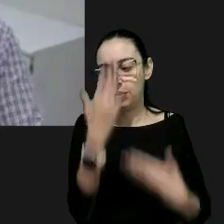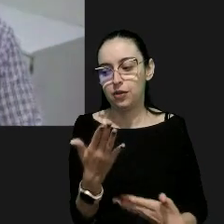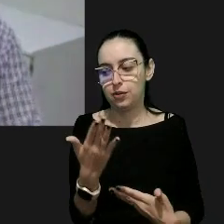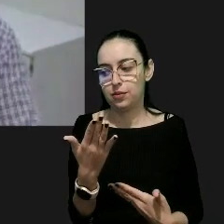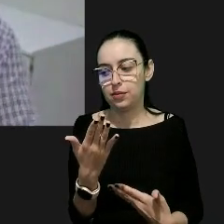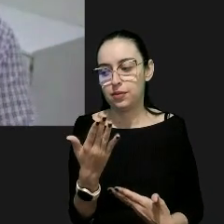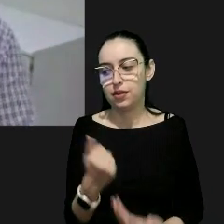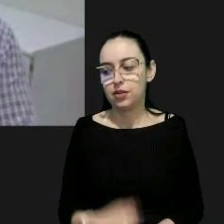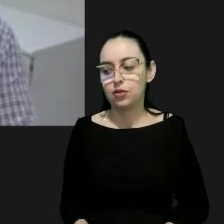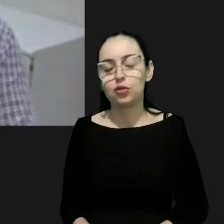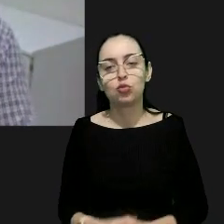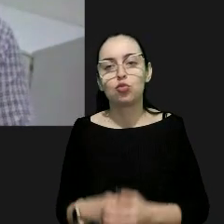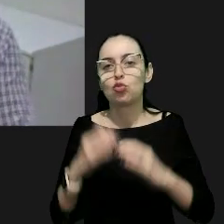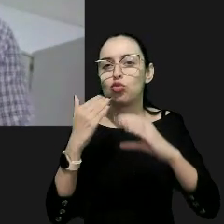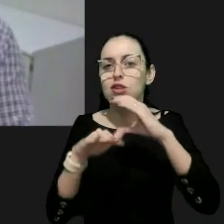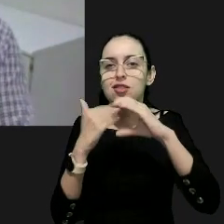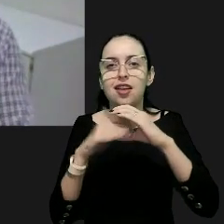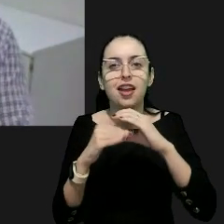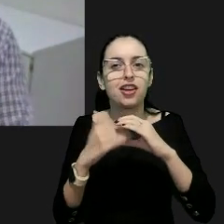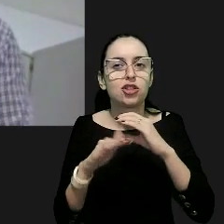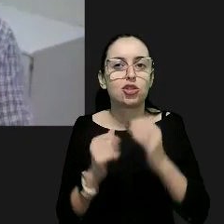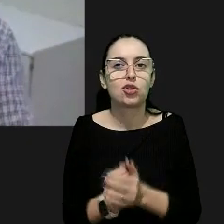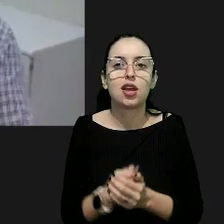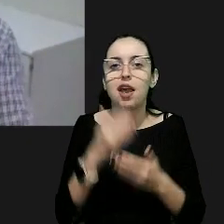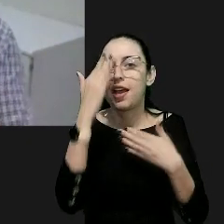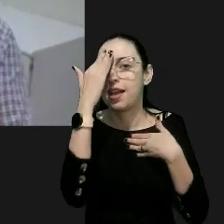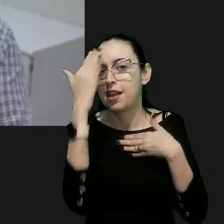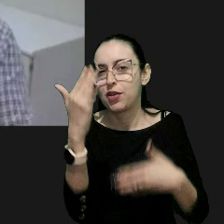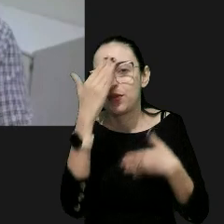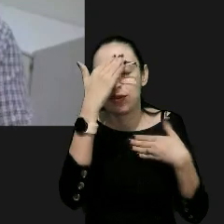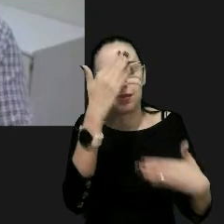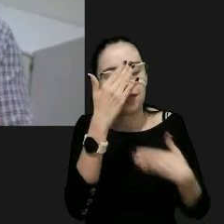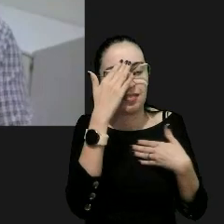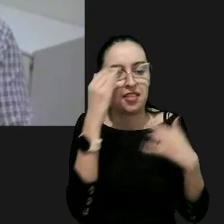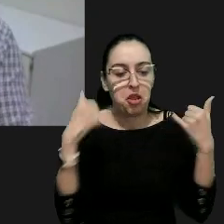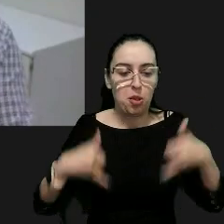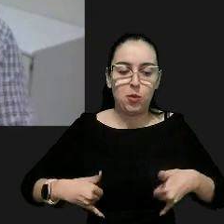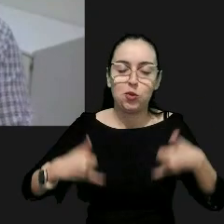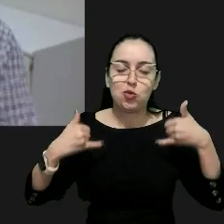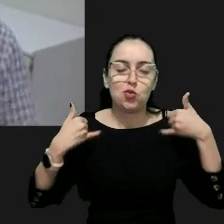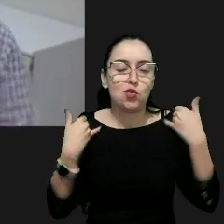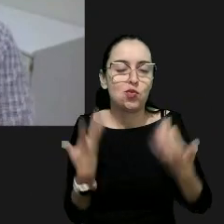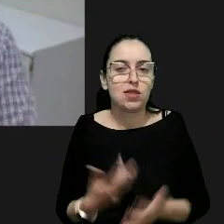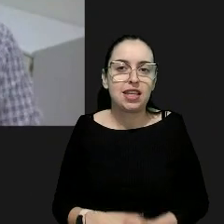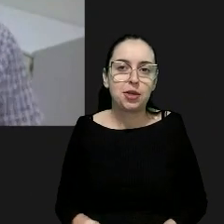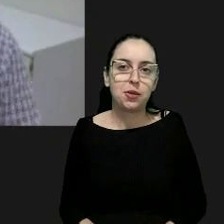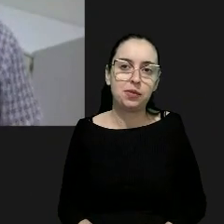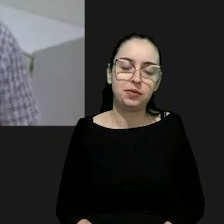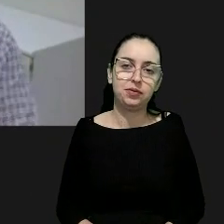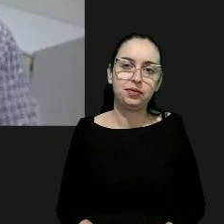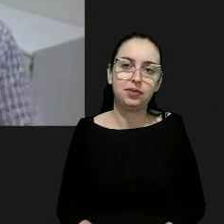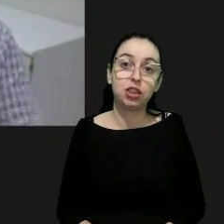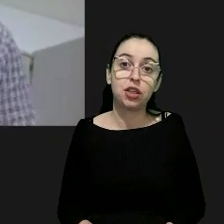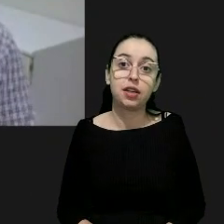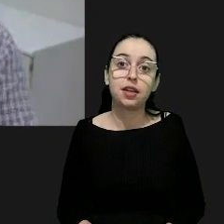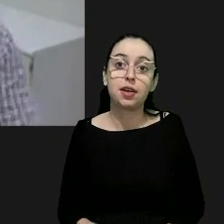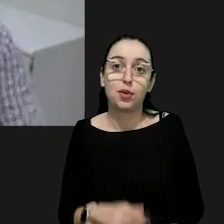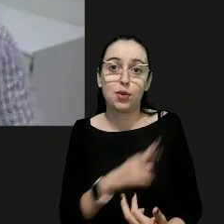coragem. Muito obrigada. Assim, o chat está bombando aqui de agradecimentos, de